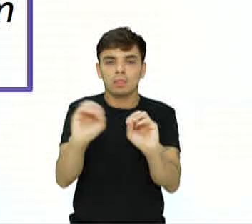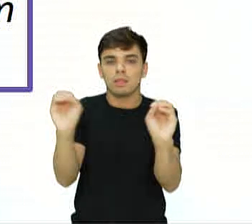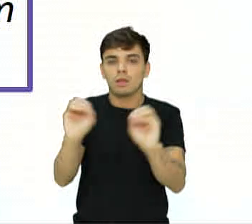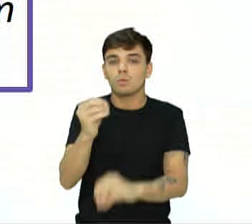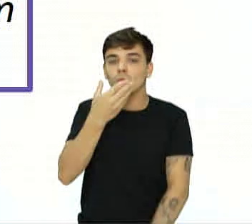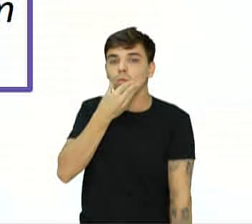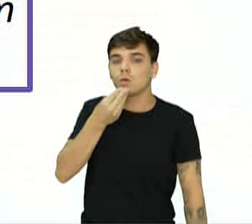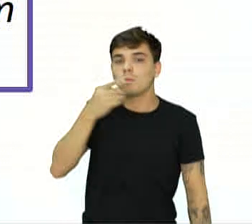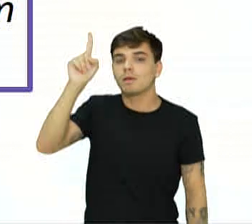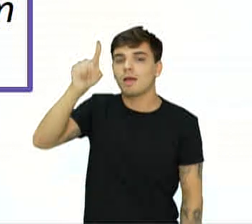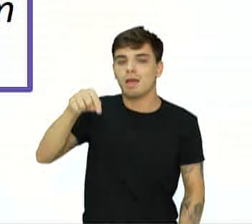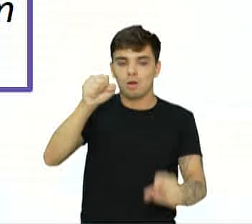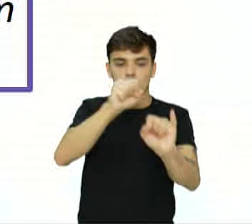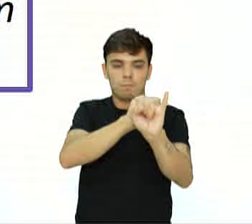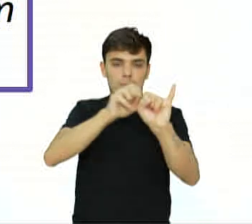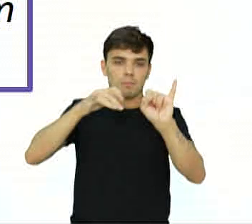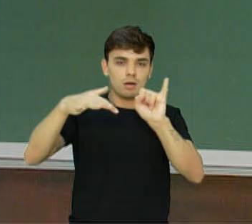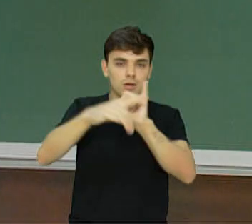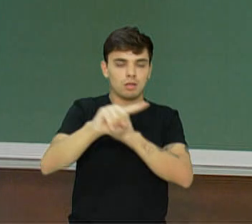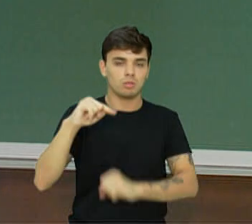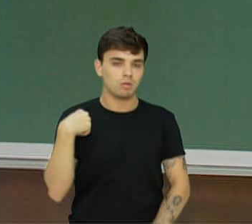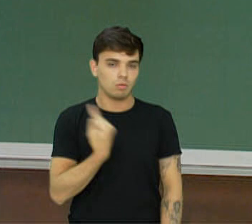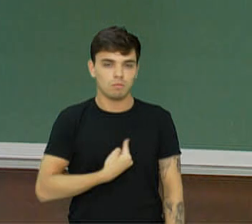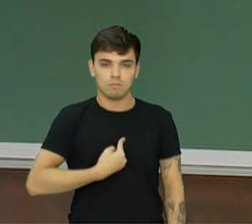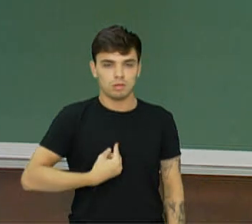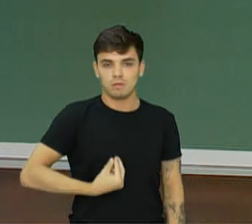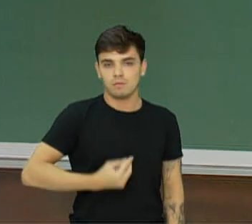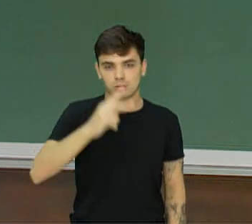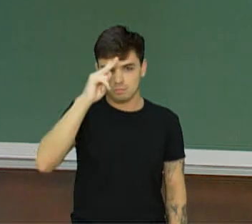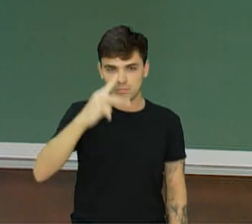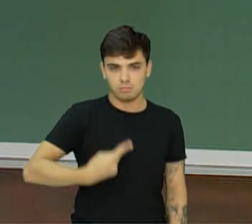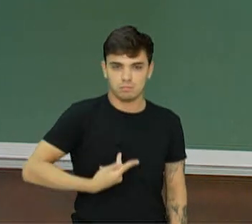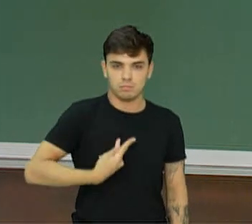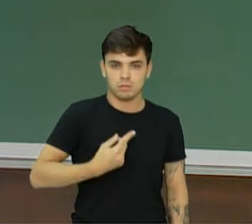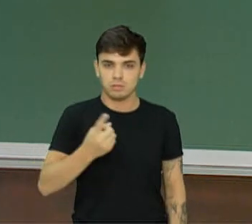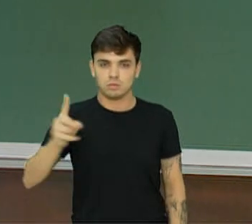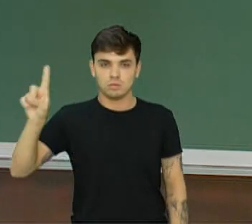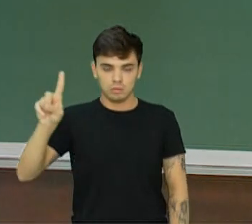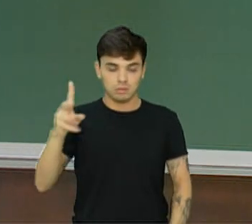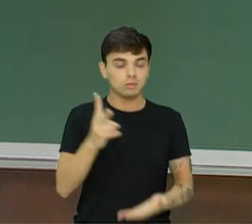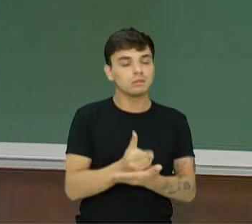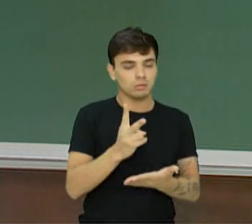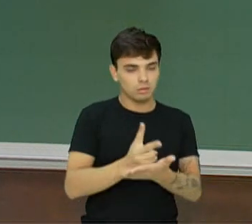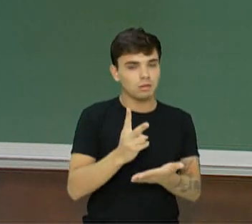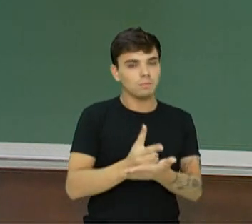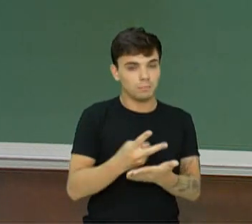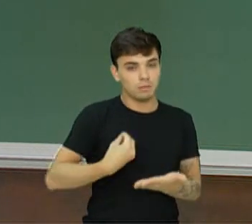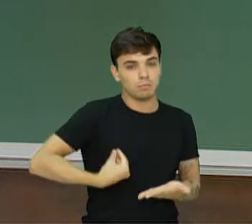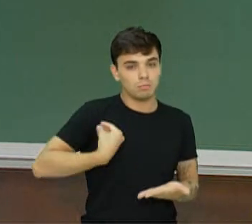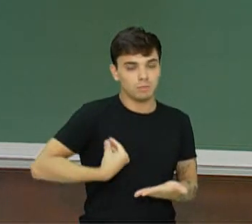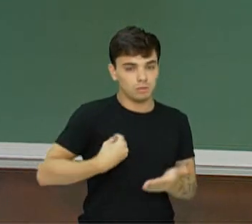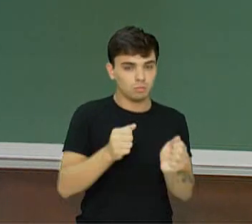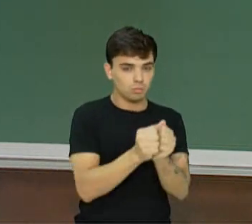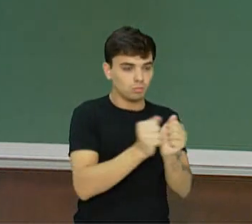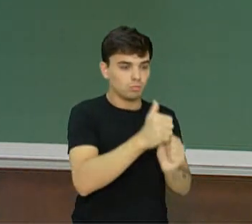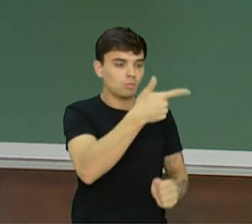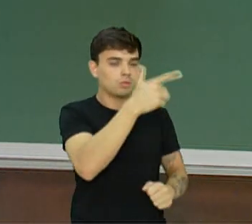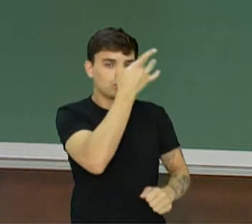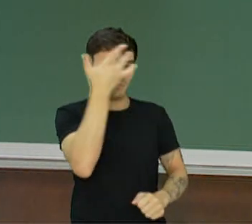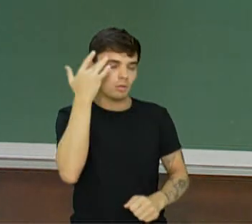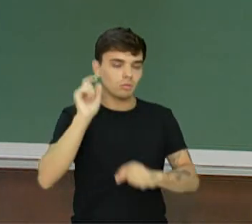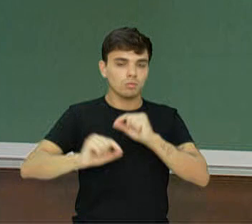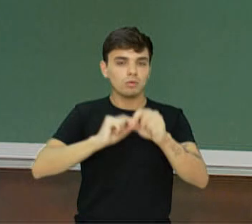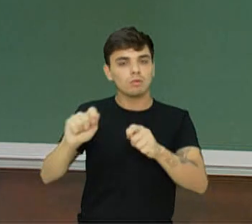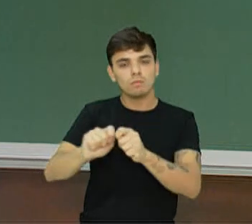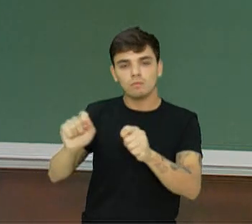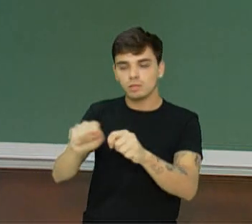uma ilha, nós não vivemos isoladamente, o tempo inteiro a gente convive com outras pessoas. E o que eu faço